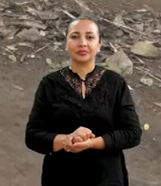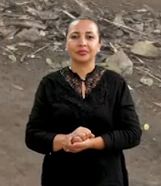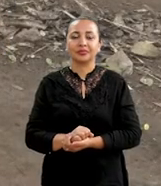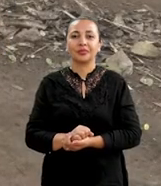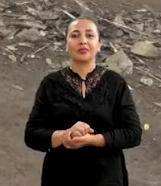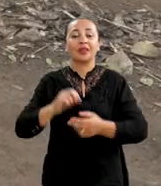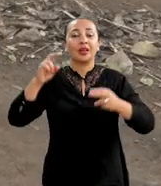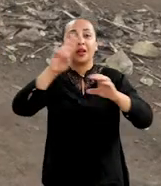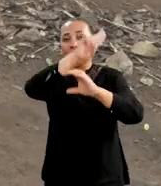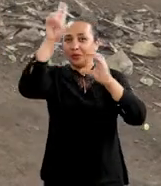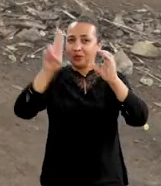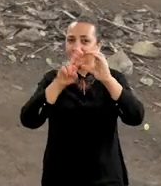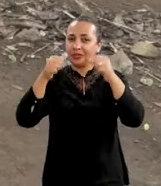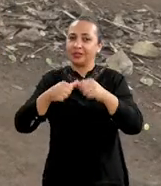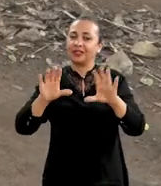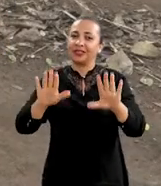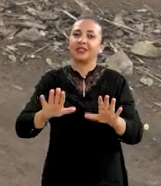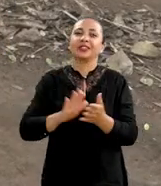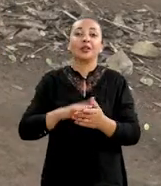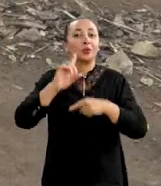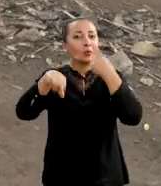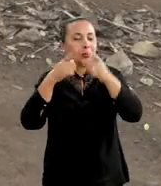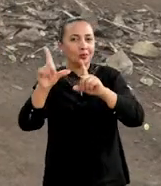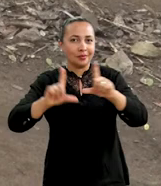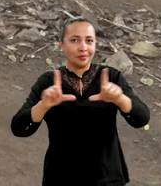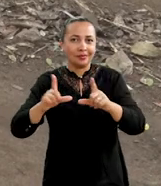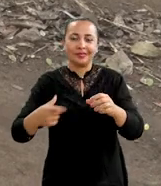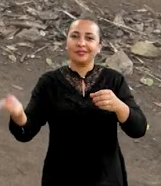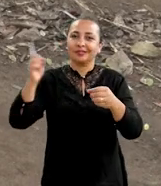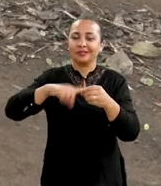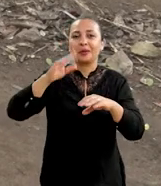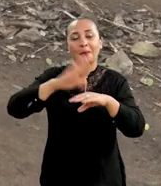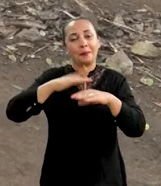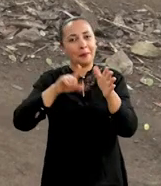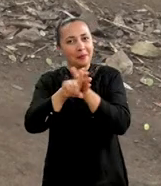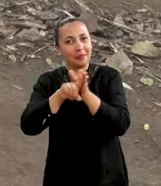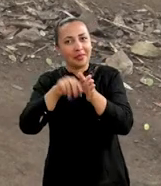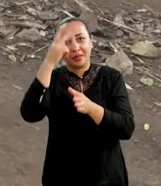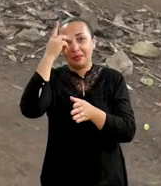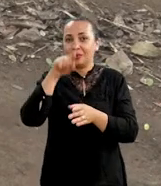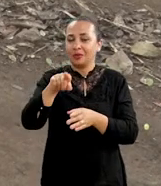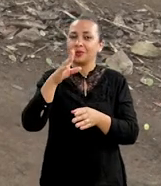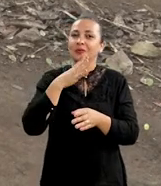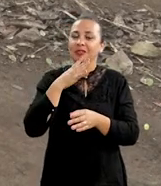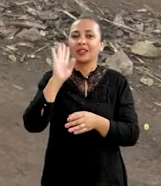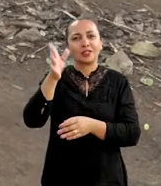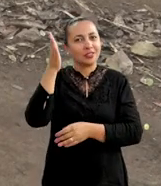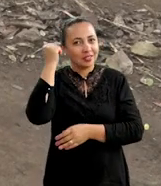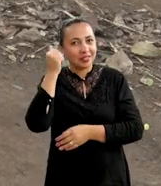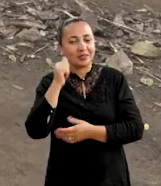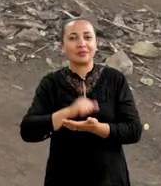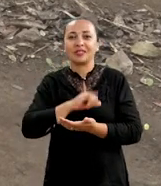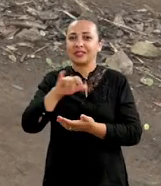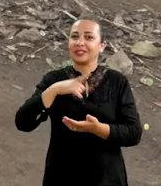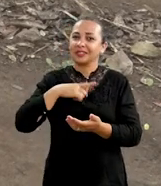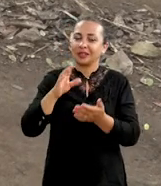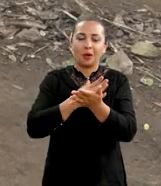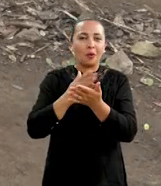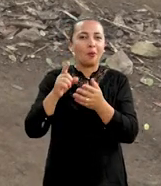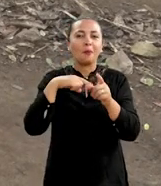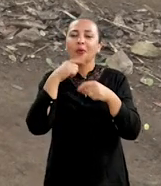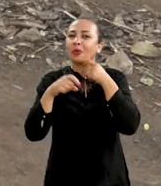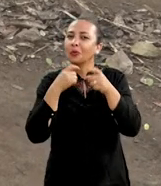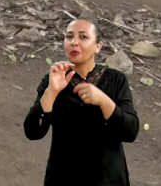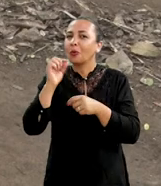E o Univerciência de hoje fica por aqui. No próximo programa, traremos mais pesquisas para você conhecer. E você já sabe, se tem alguma